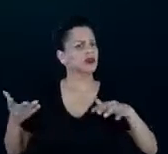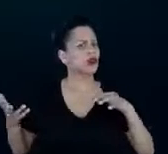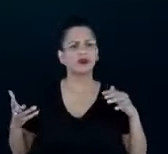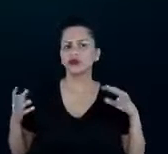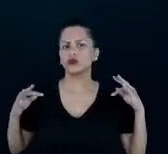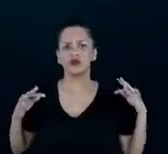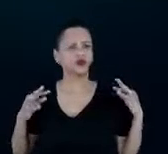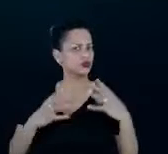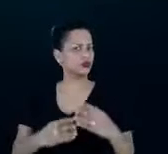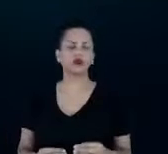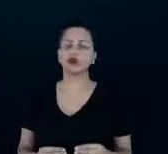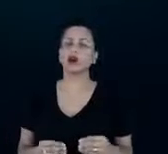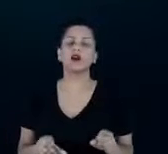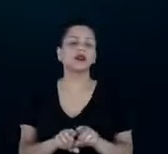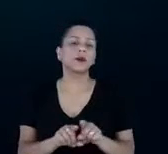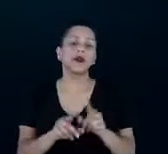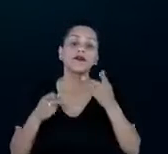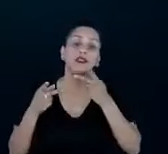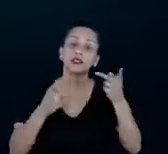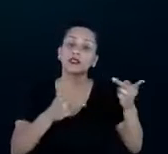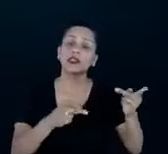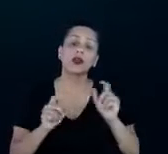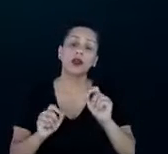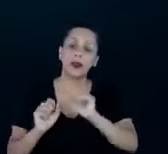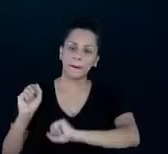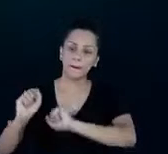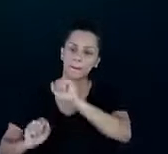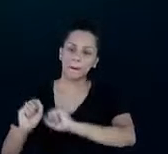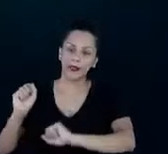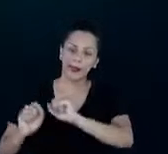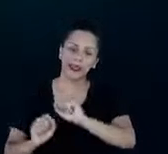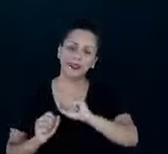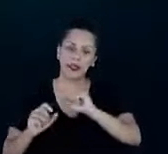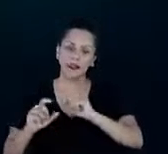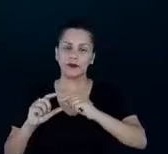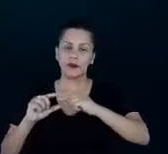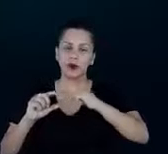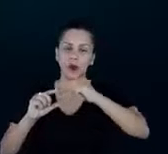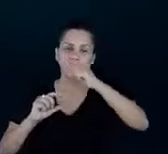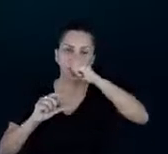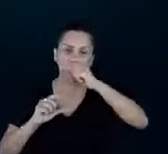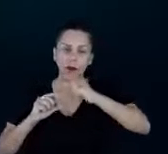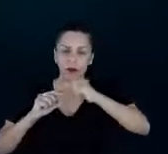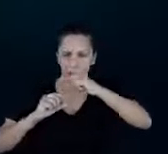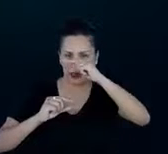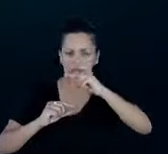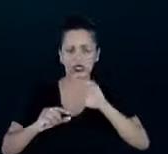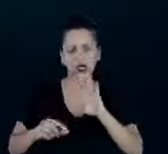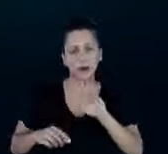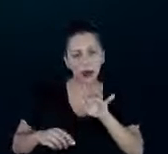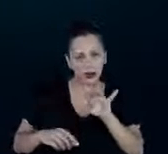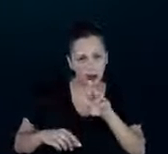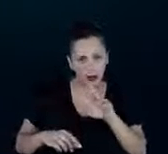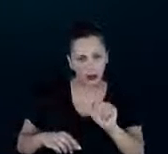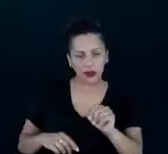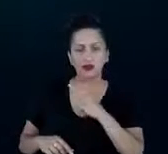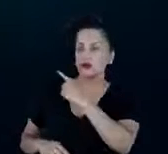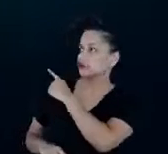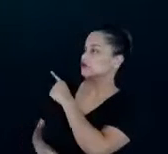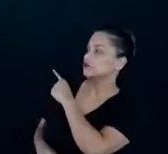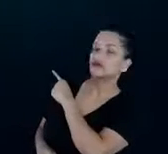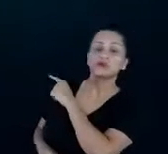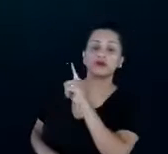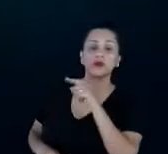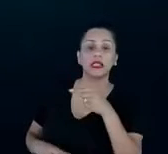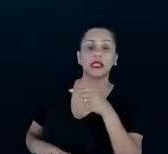Visitei por exemplo fábrica de bateria só que só eu visitando a fábrica da thafelie que fica na